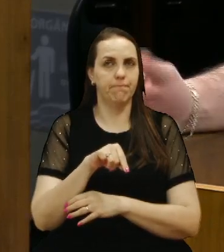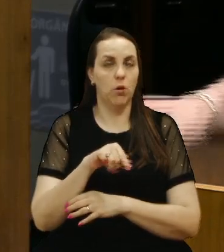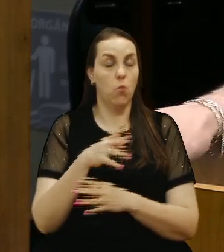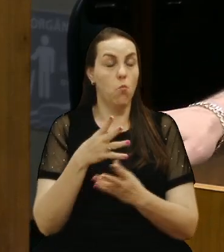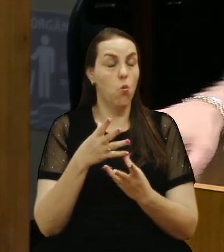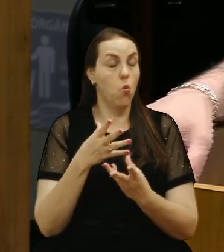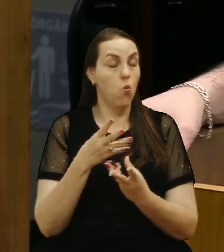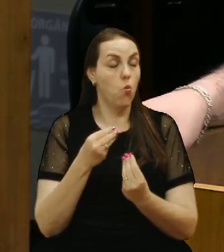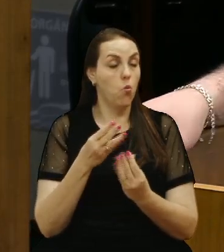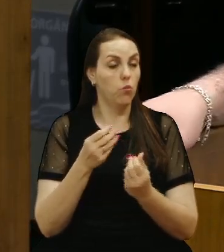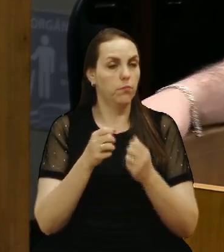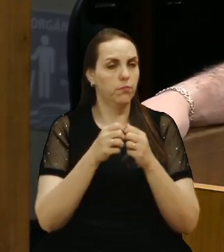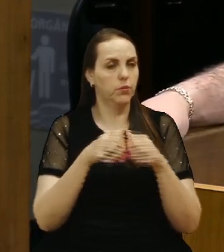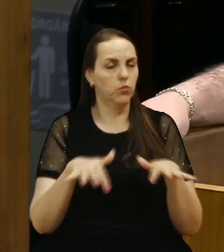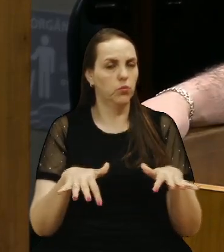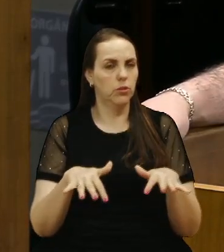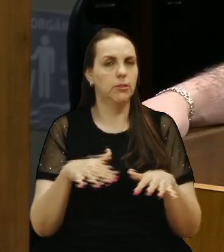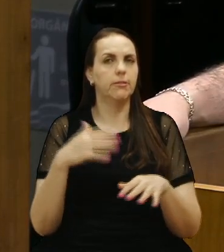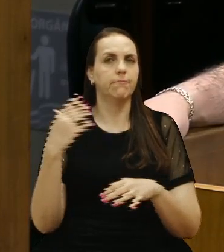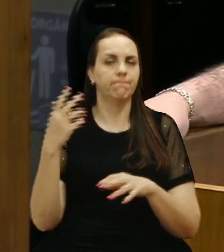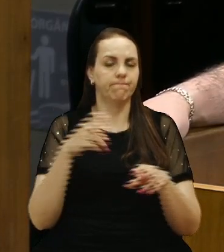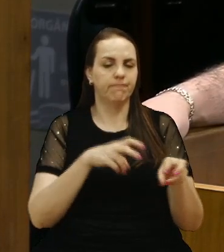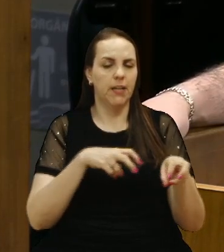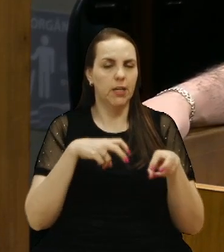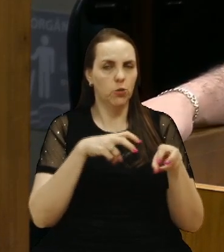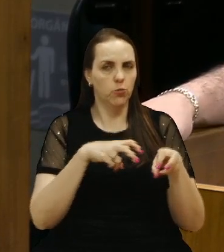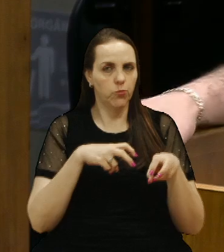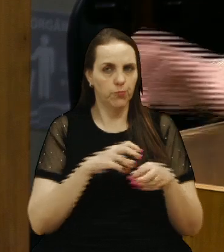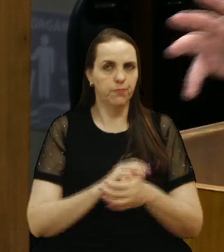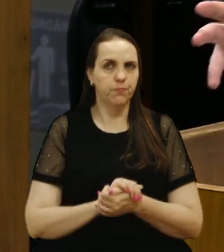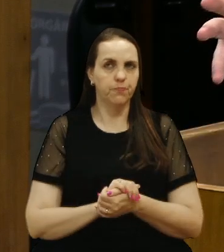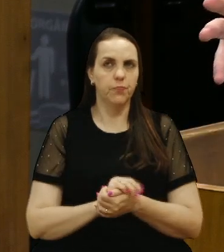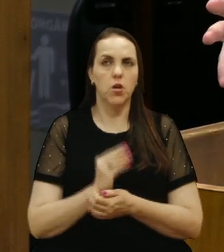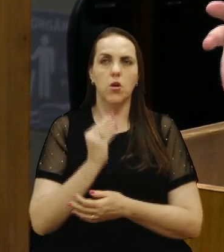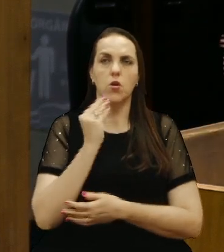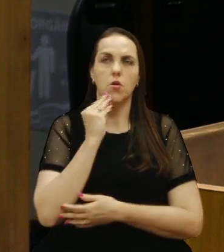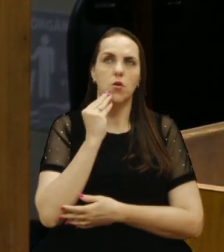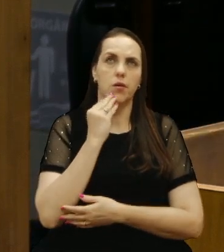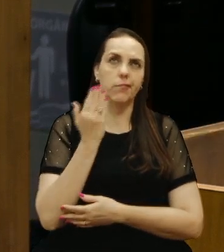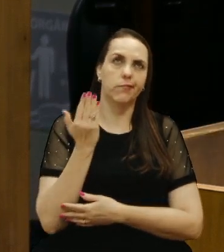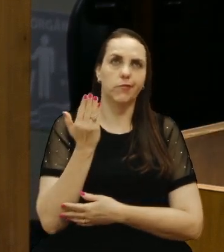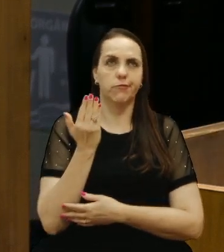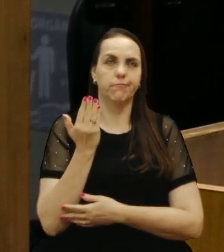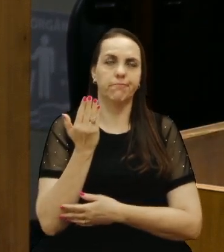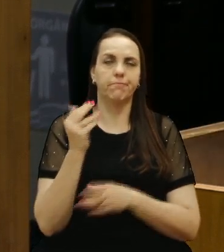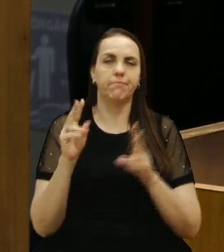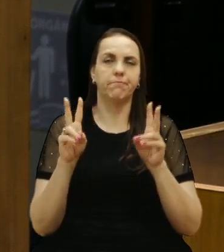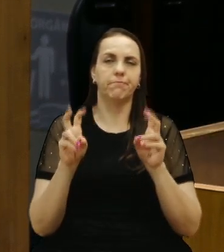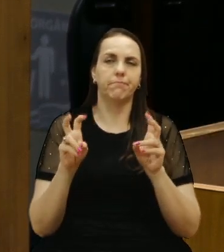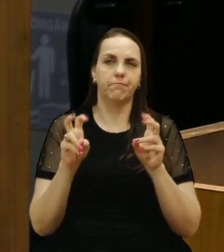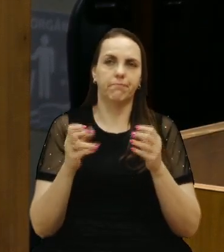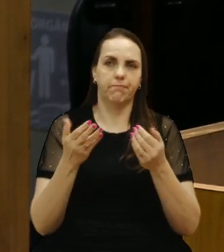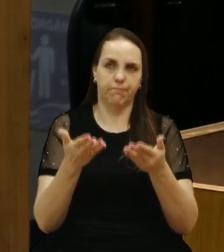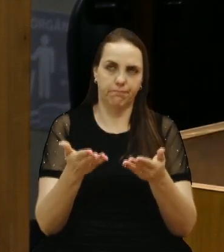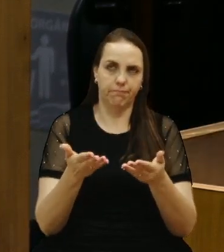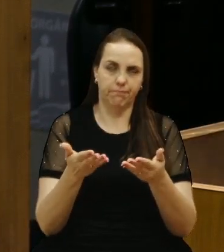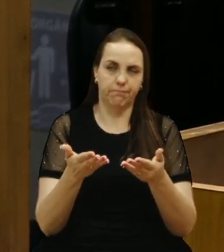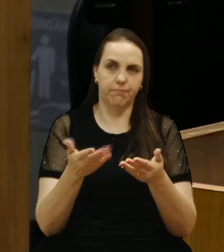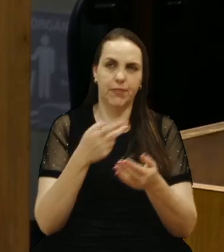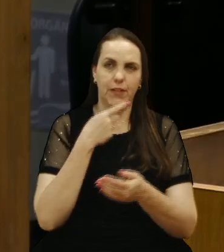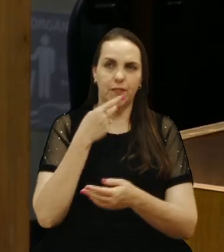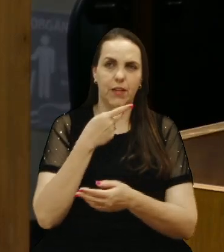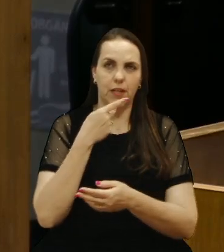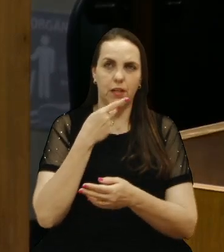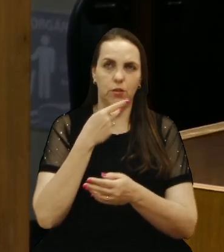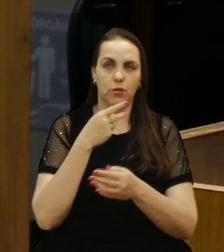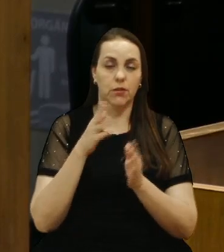prejuízo que causa para os agricultores. E quando, claro, a gente traz esse assunto justamente falando da